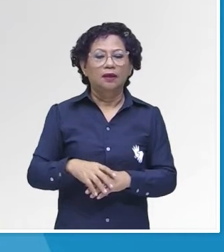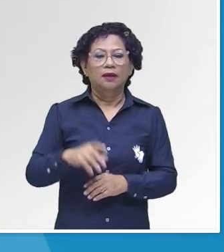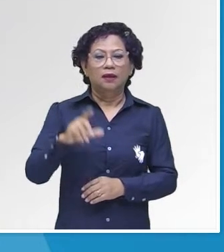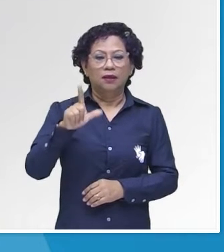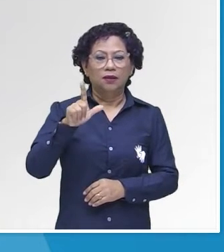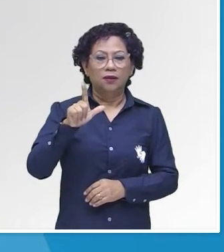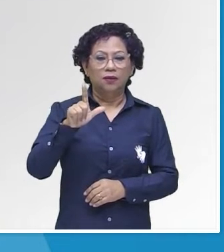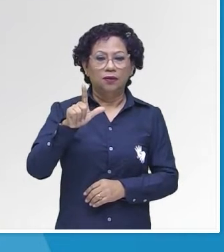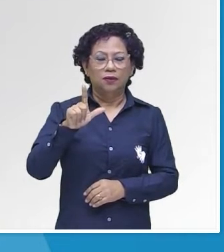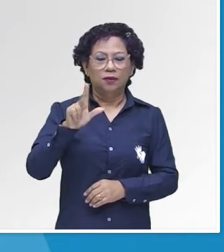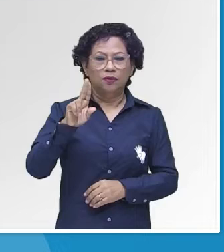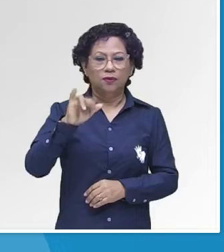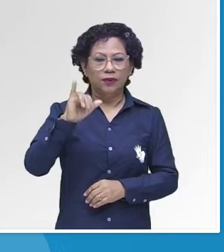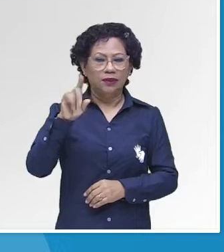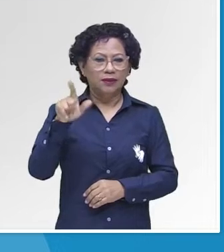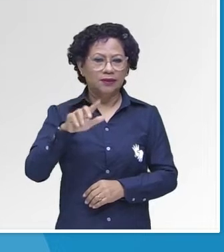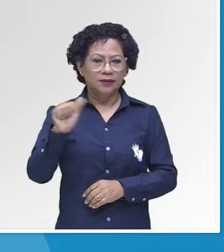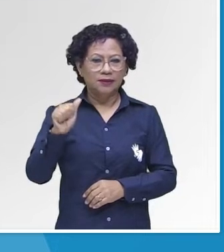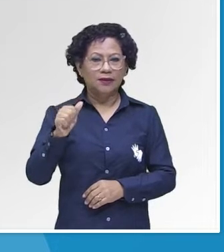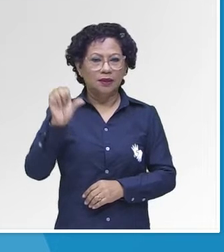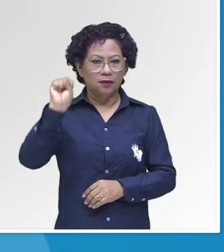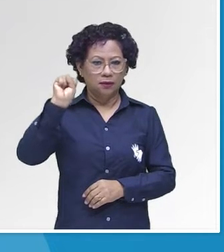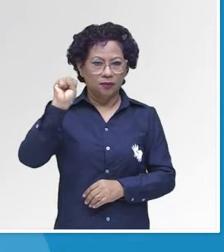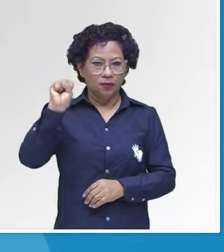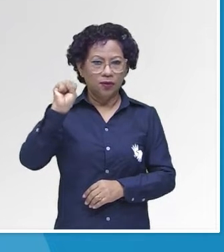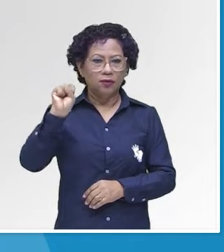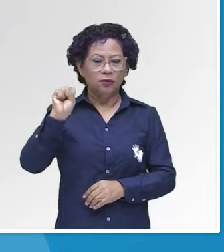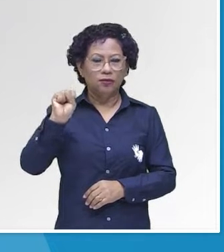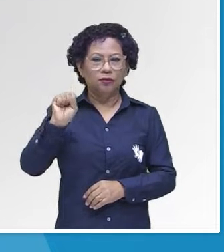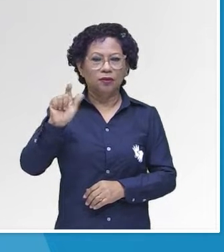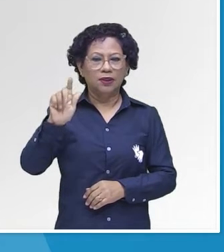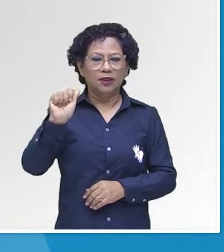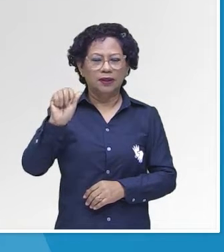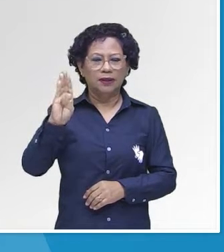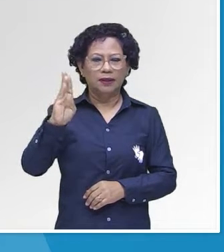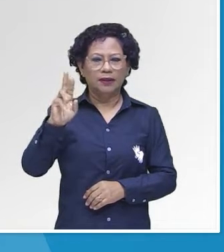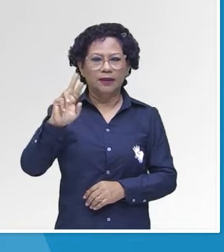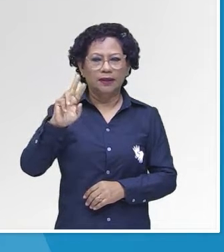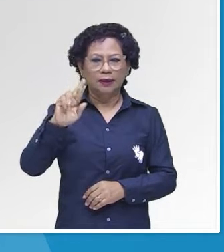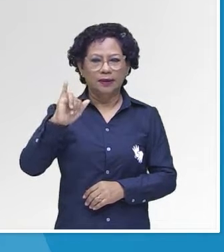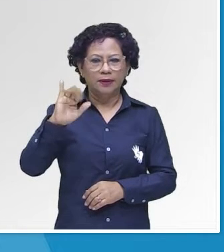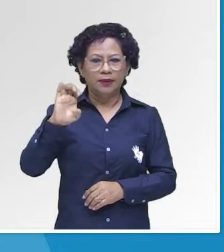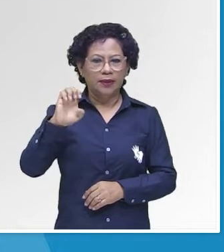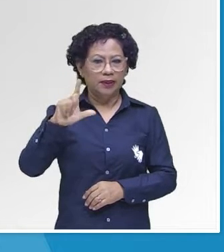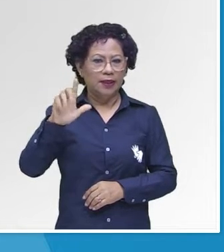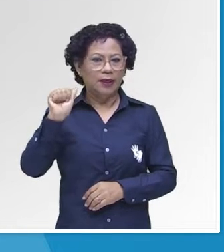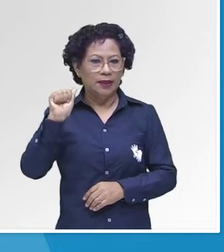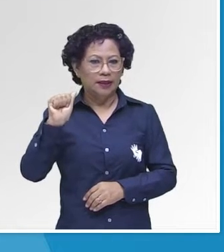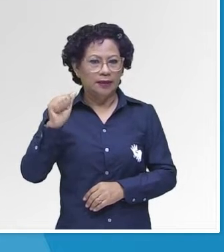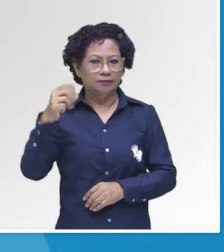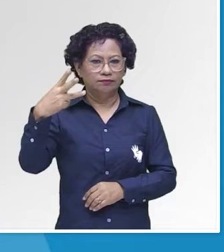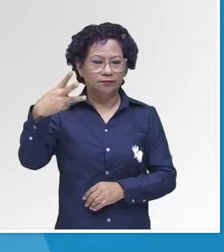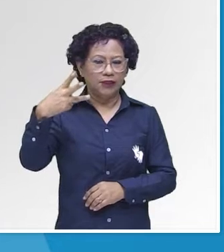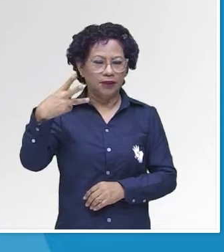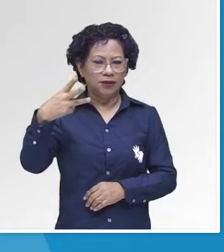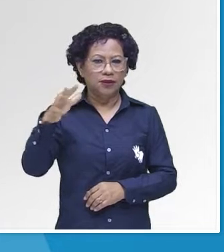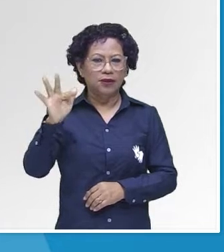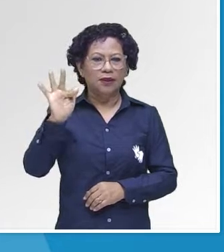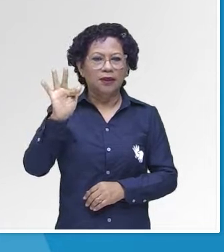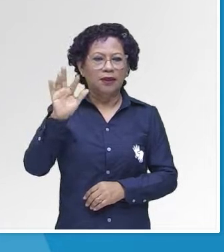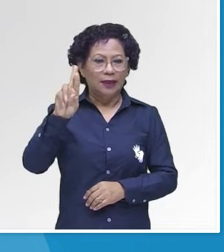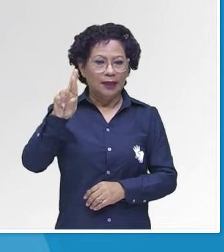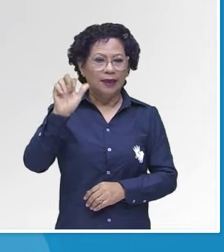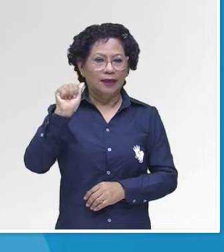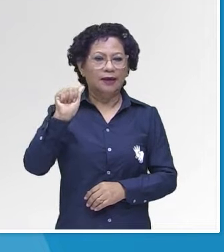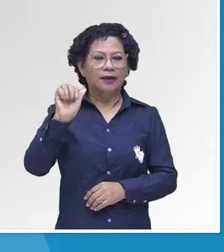A Ana tirou 6, a Luísa tirou 8, a Gabriela tirou 3 e a Rafaela tirou 7. Vamos calcular então a